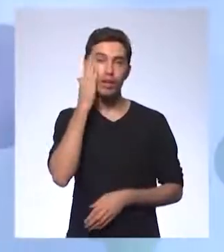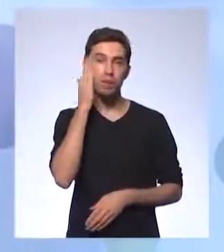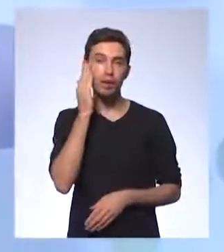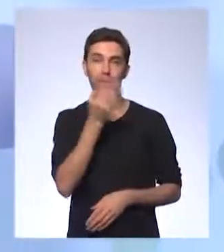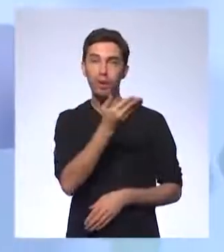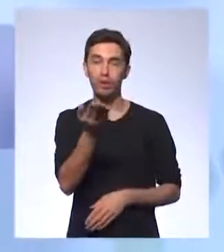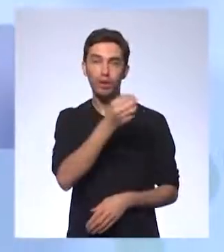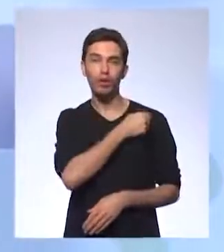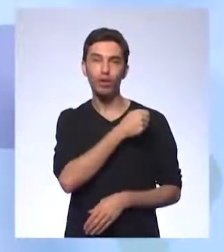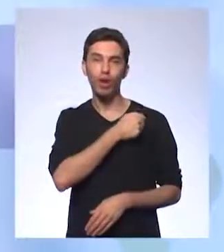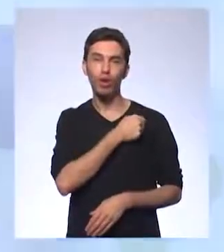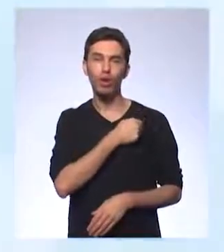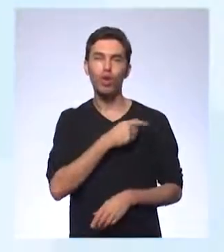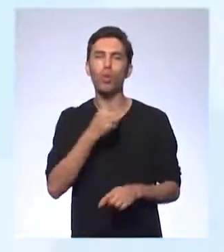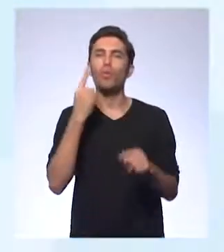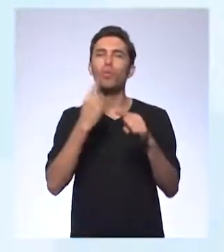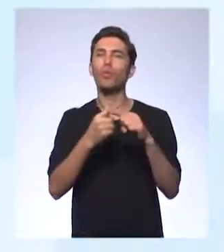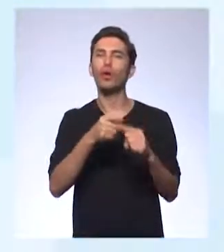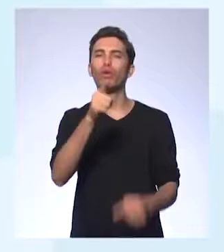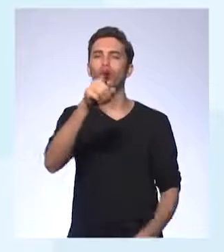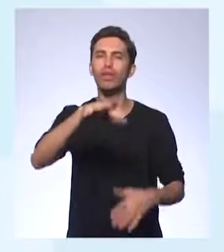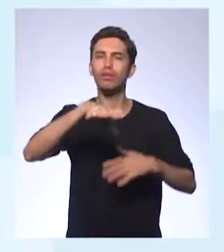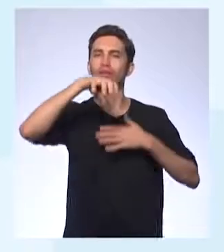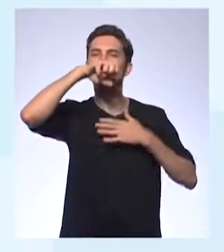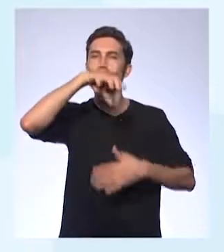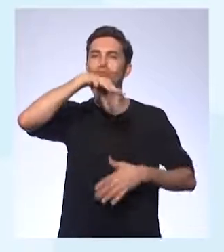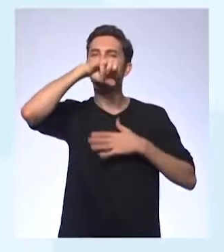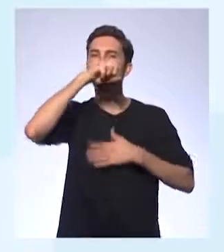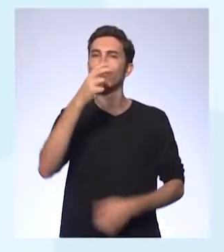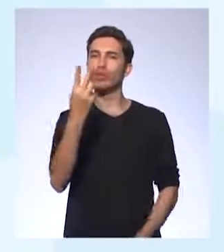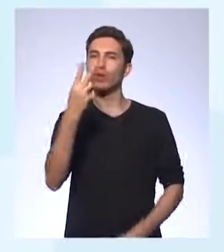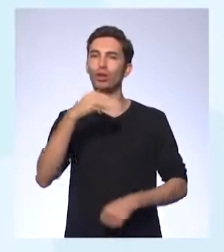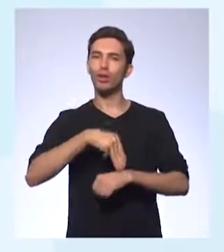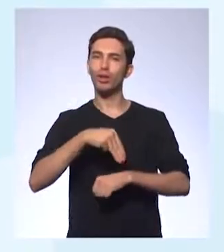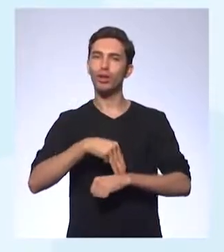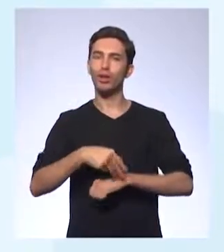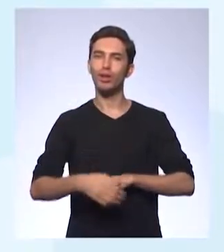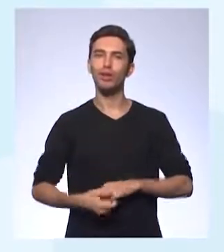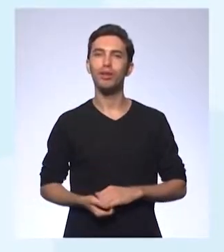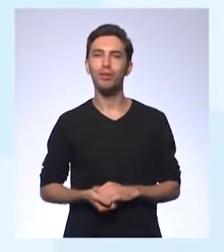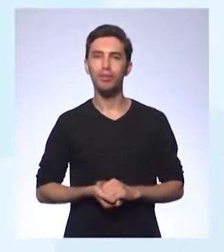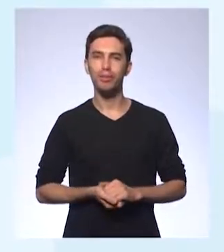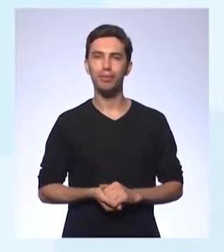alunos queridos aí. Por que você respira? 2 minutinhos.